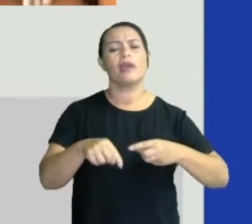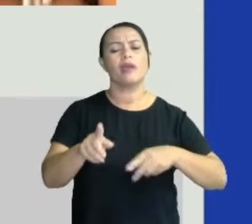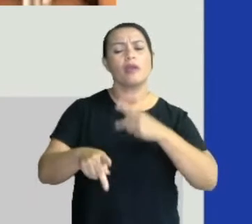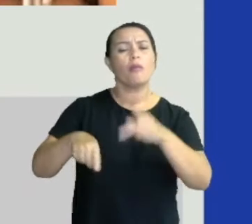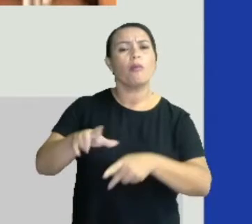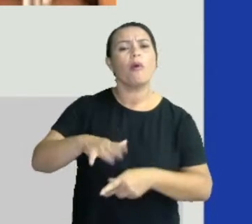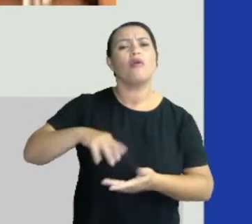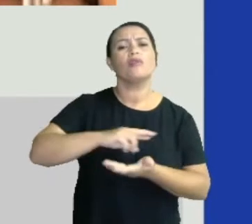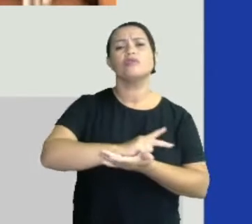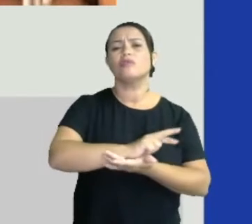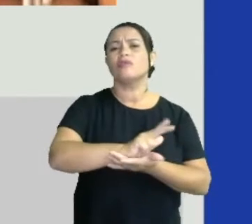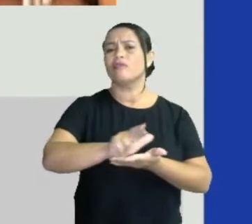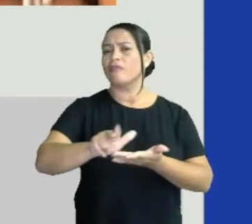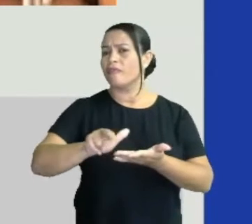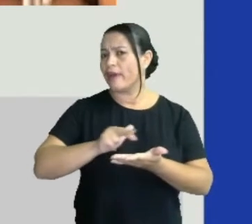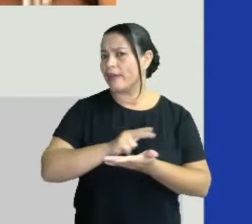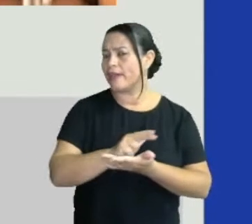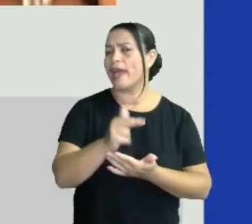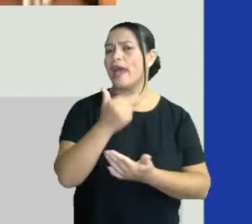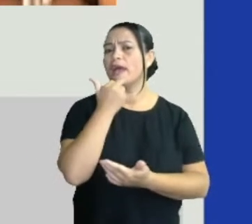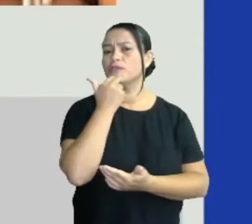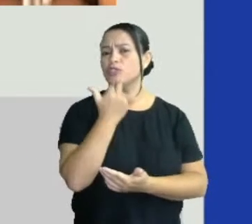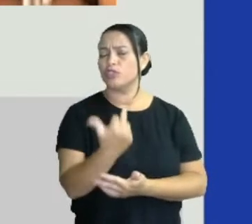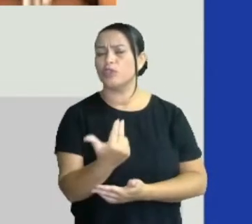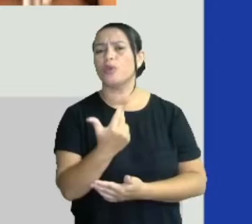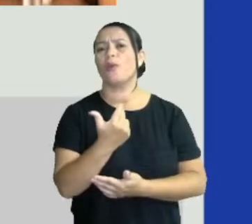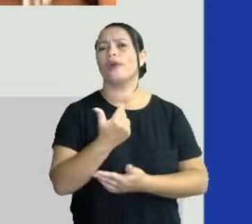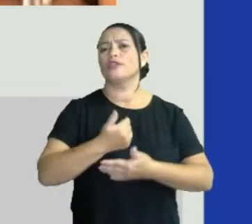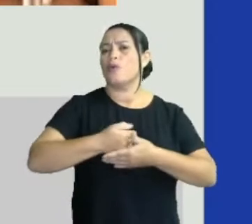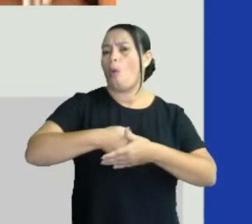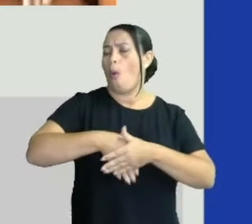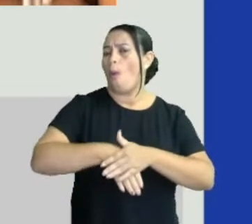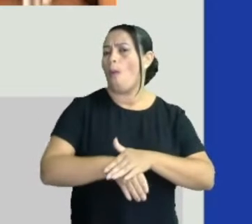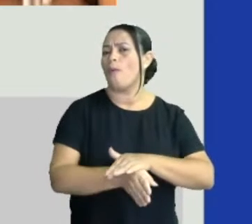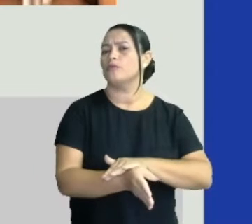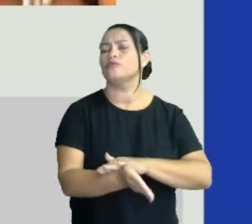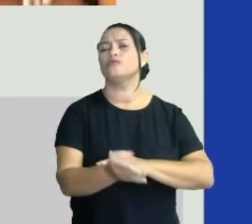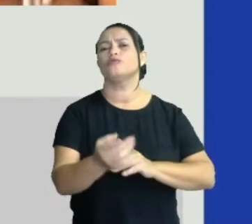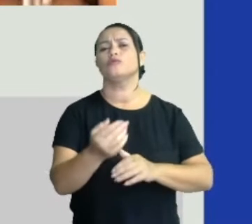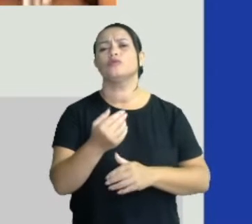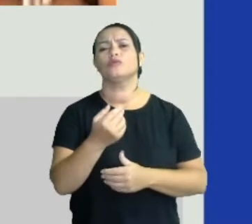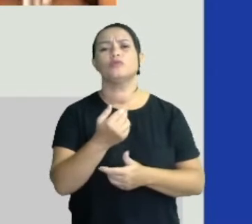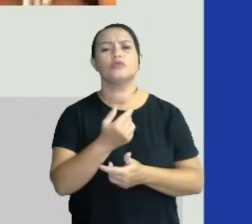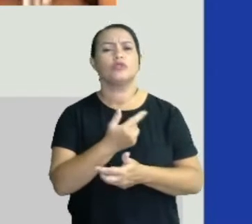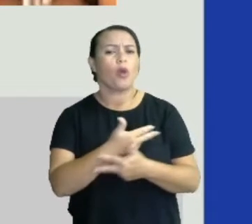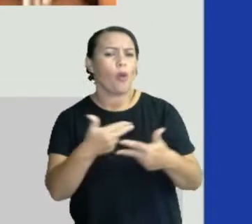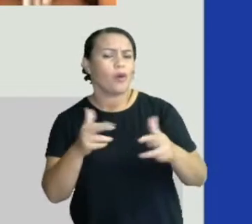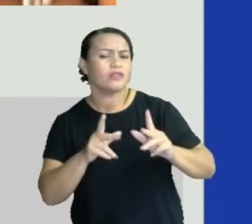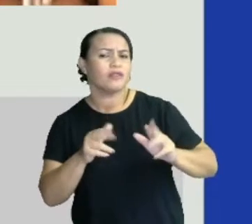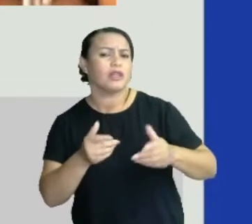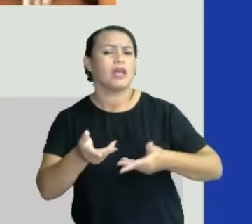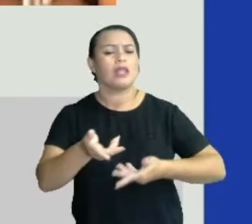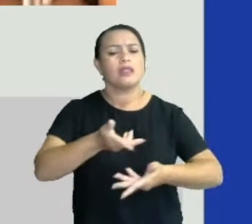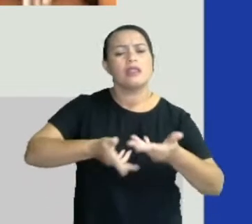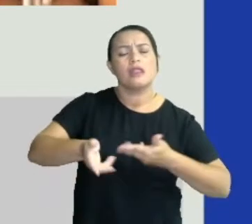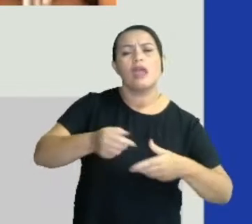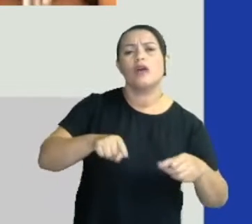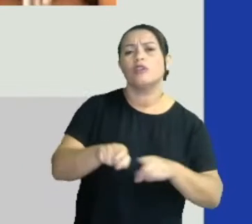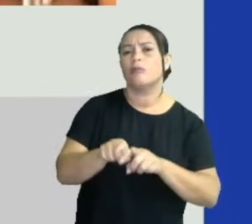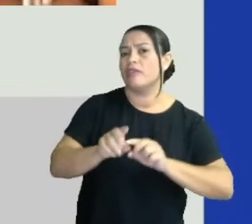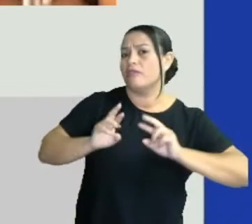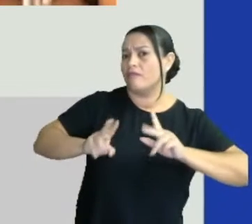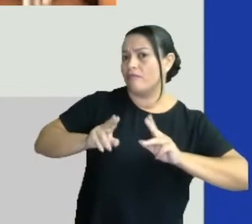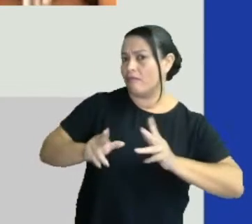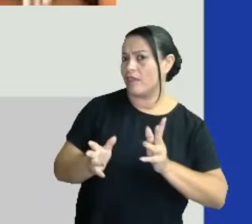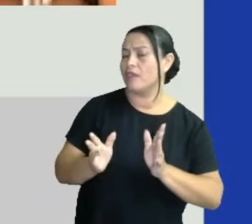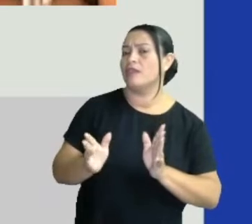povos variados em línguas, costumes, gostos, tratos. Então,